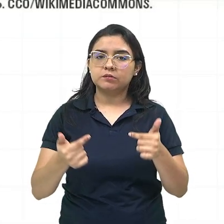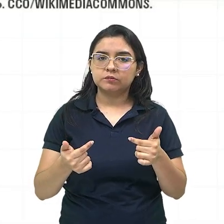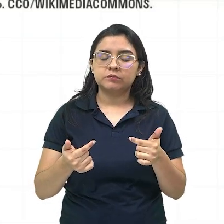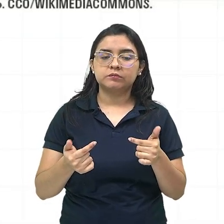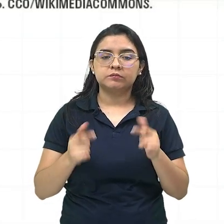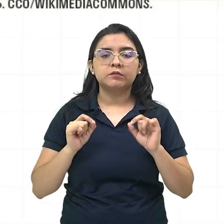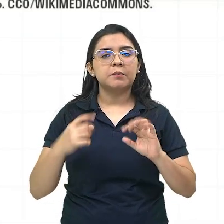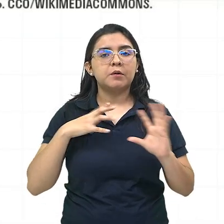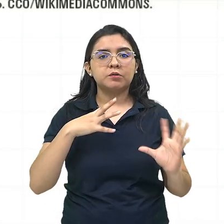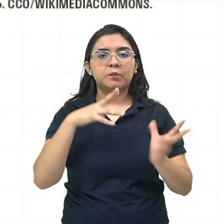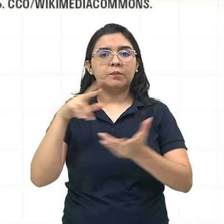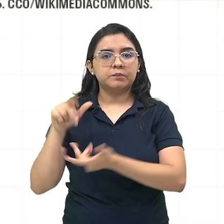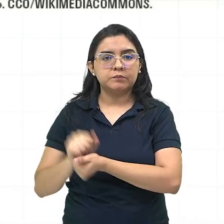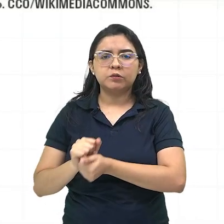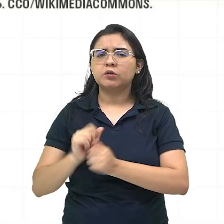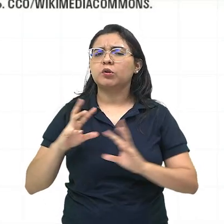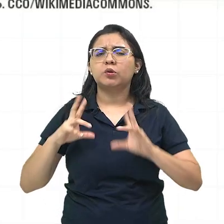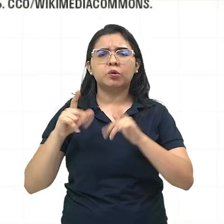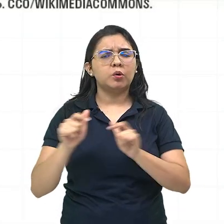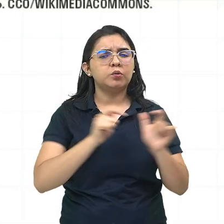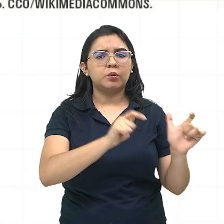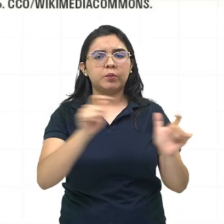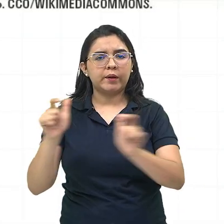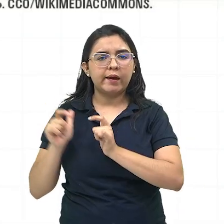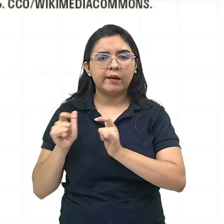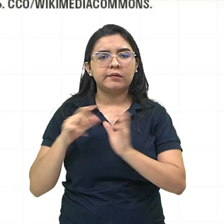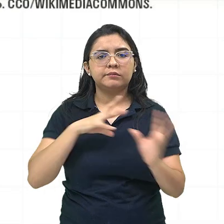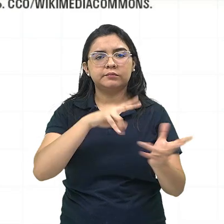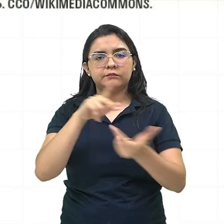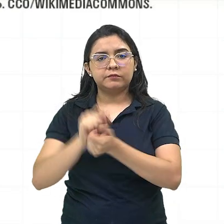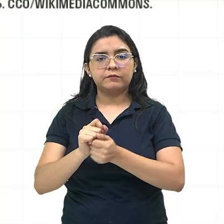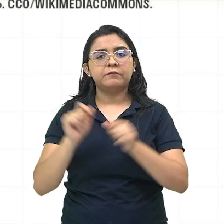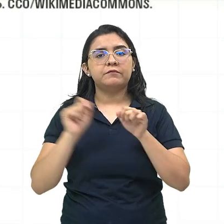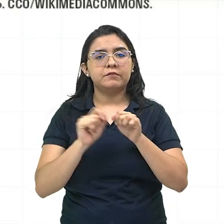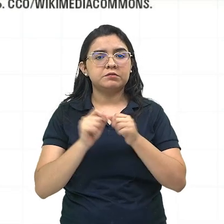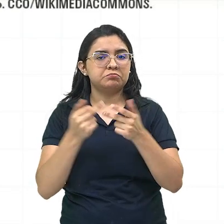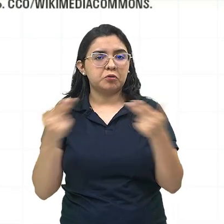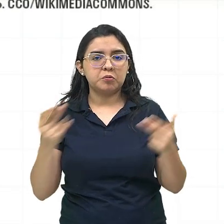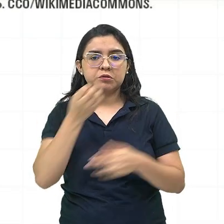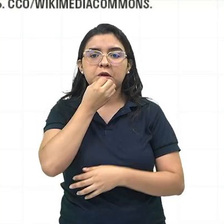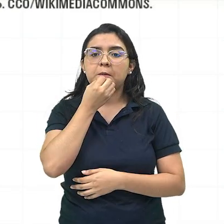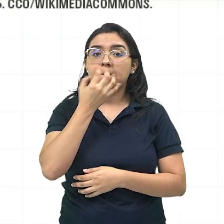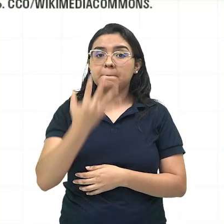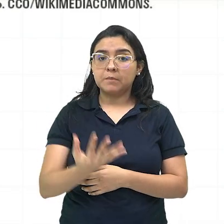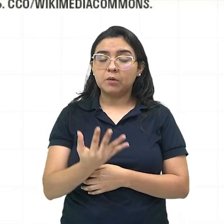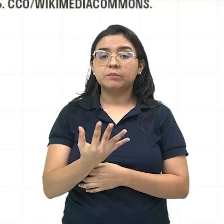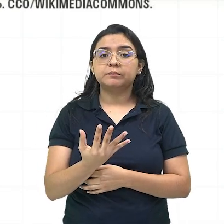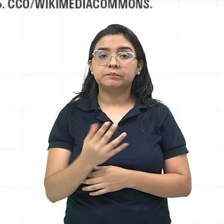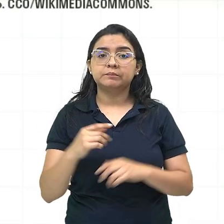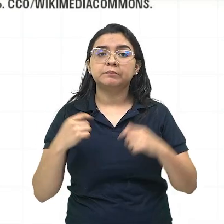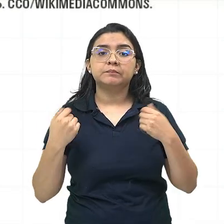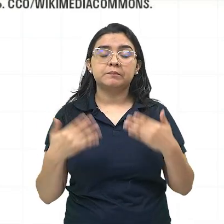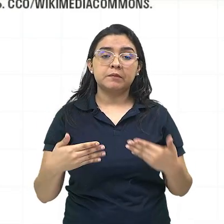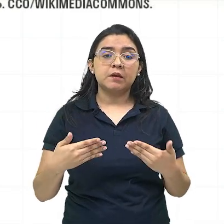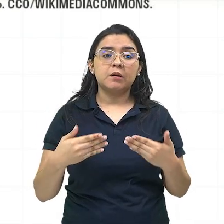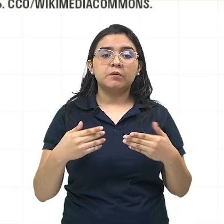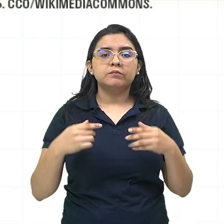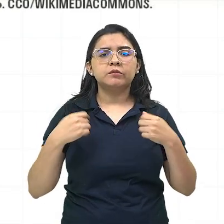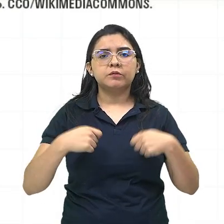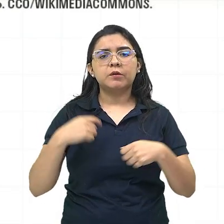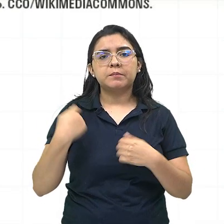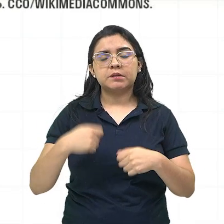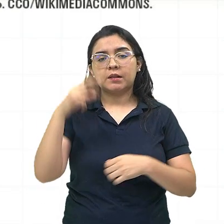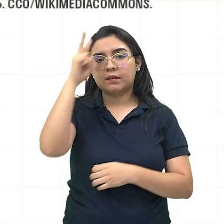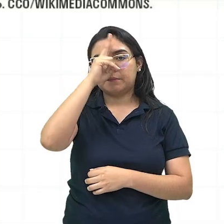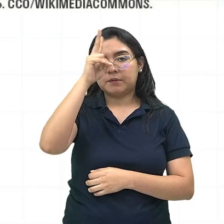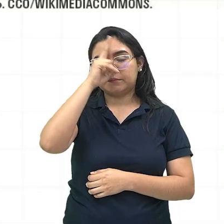ser universal em todo o planeta, de fazer algo bom, algo salutar, demanda nós